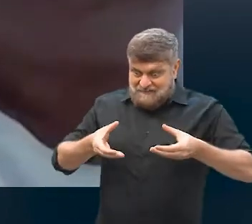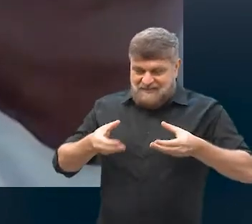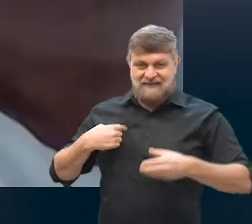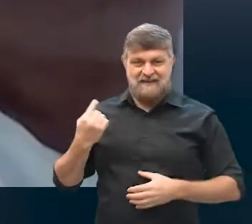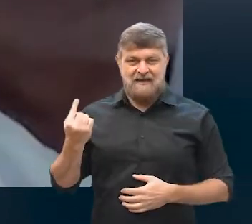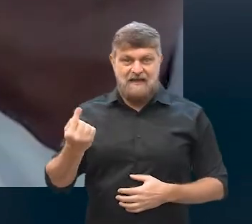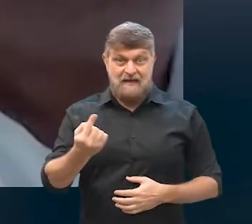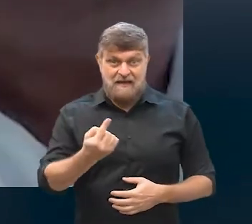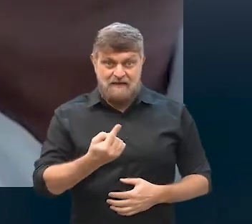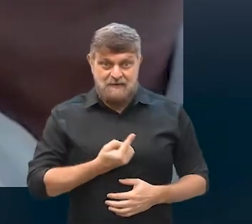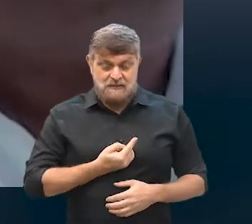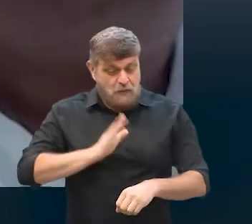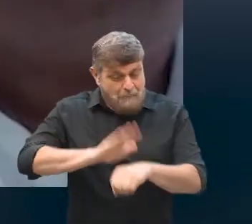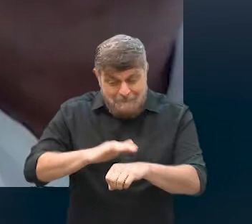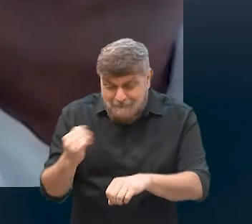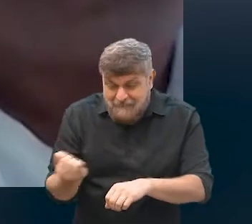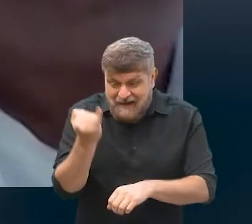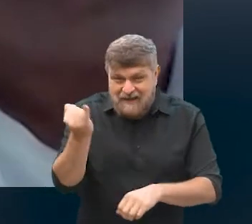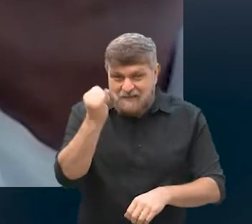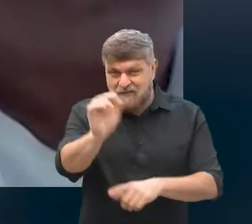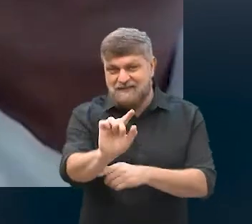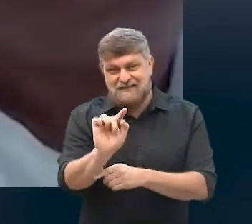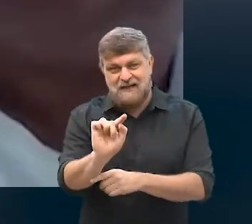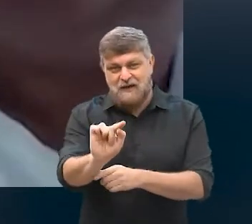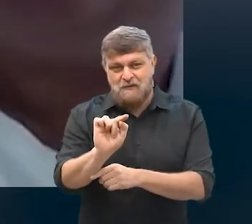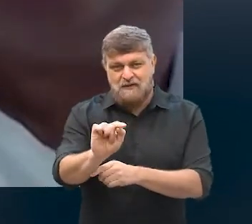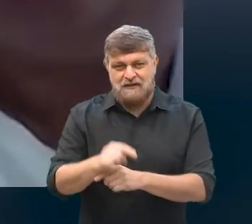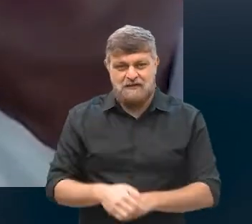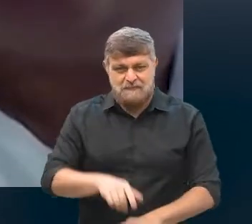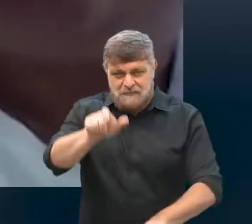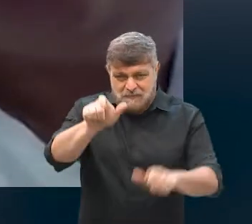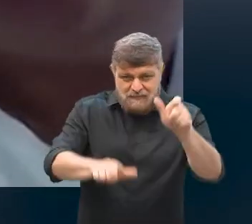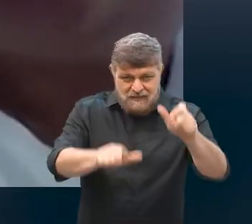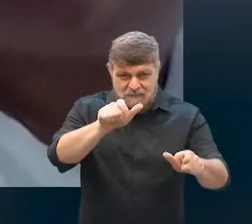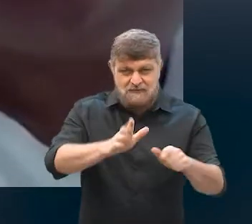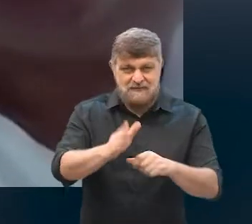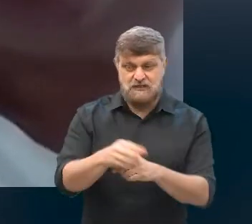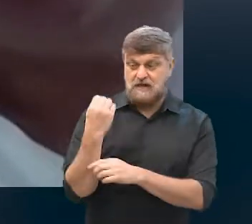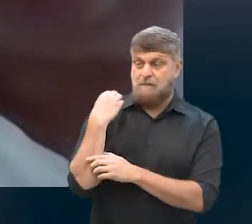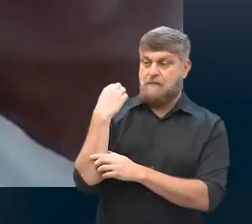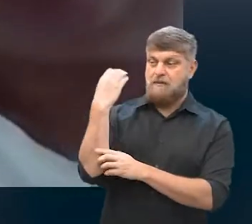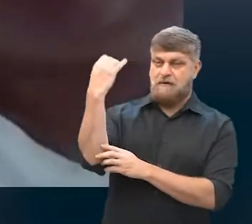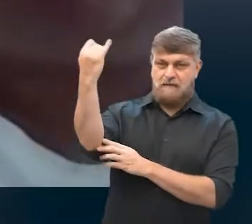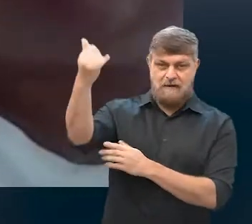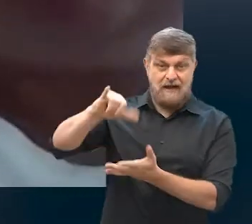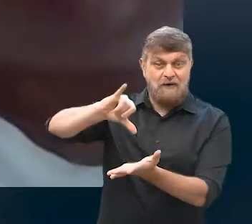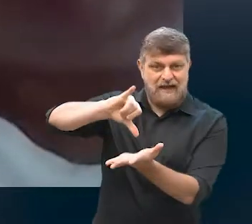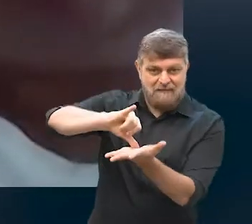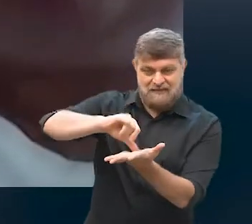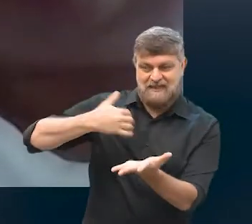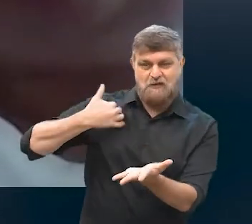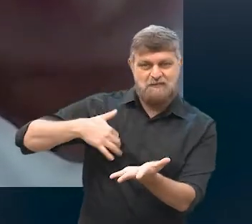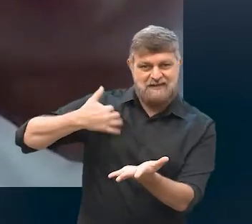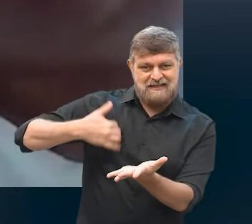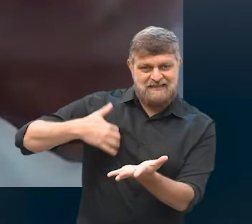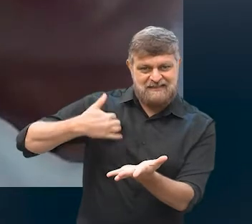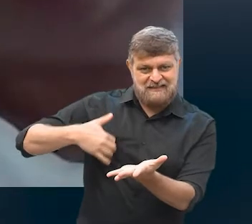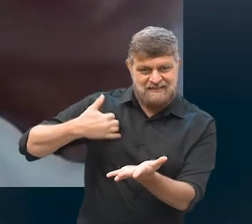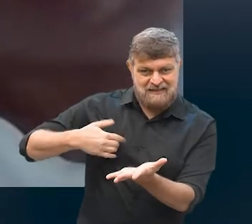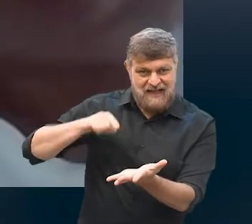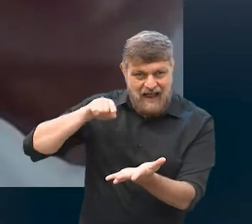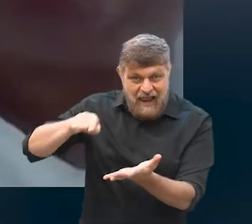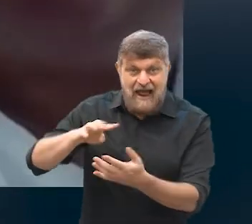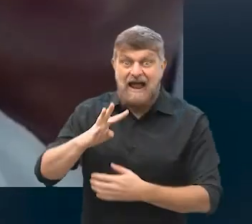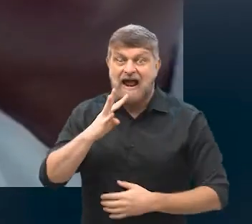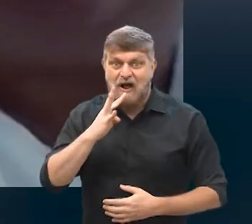o retorno para a gente mais importante é que muita gente já viajou para Buenos Aires, para a Argentina, que eles